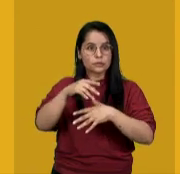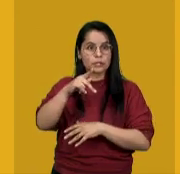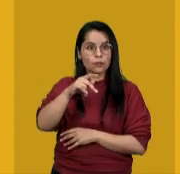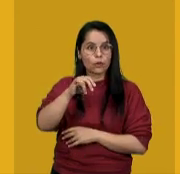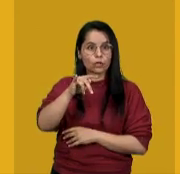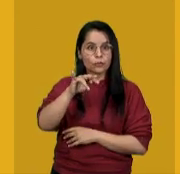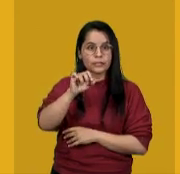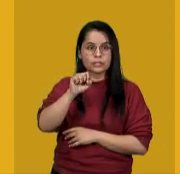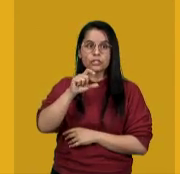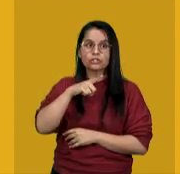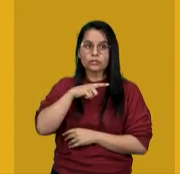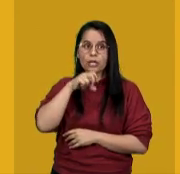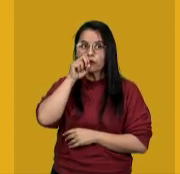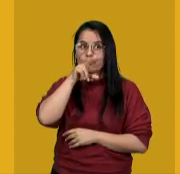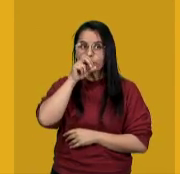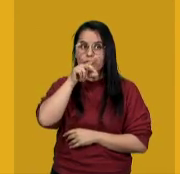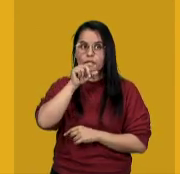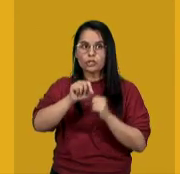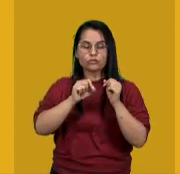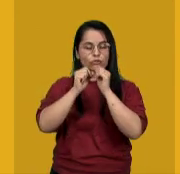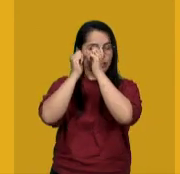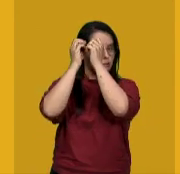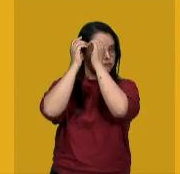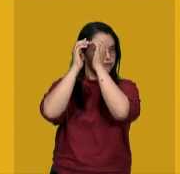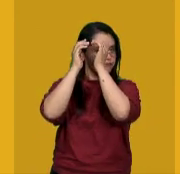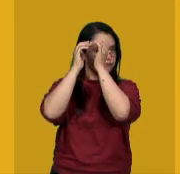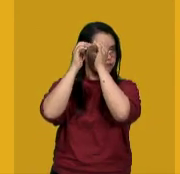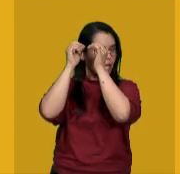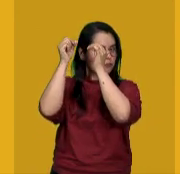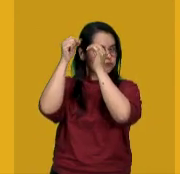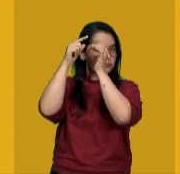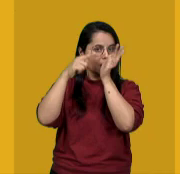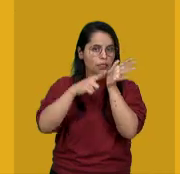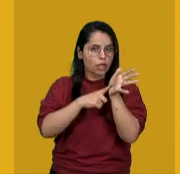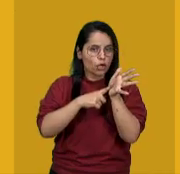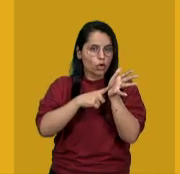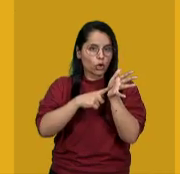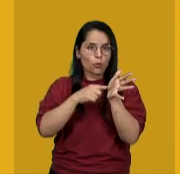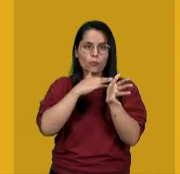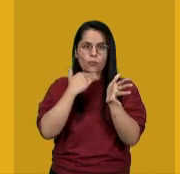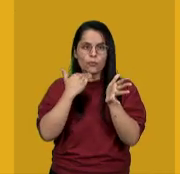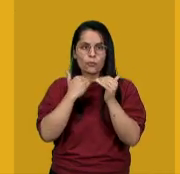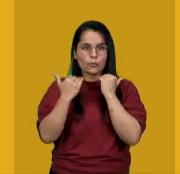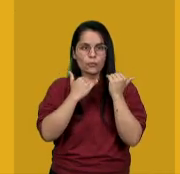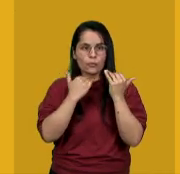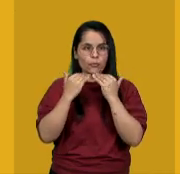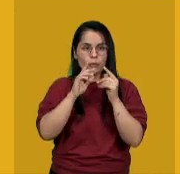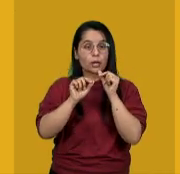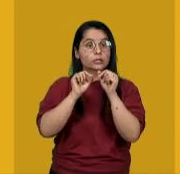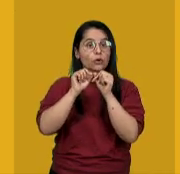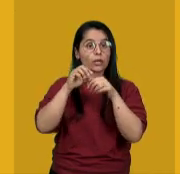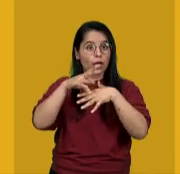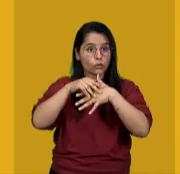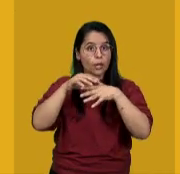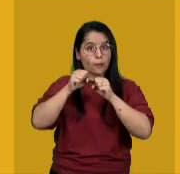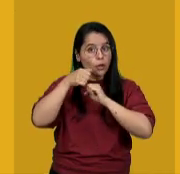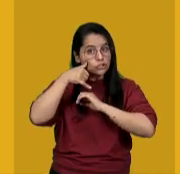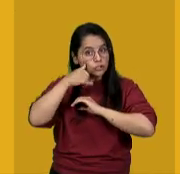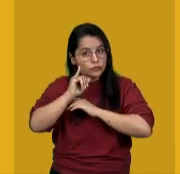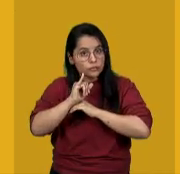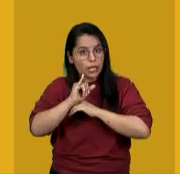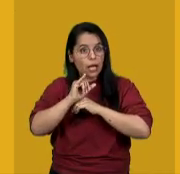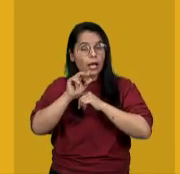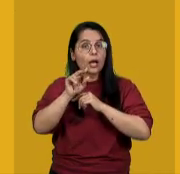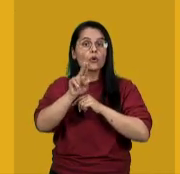um vírus que se instala no sistema nervoso e destrói os neurônios. A doença pode ser prevenida através da